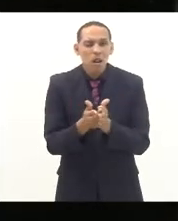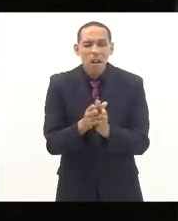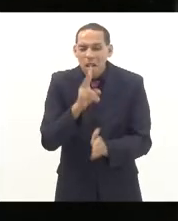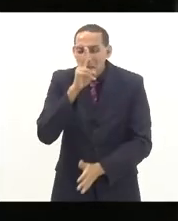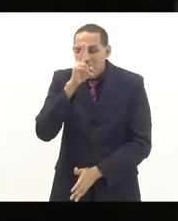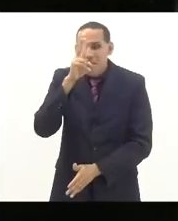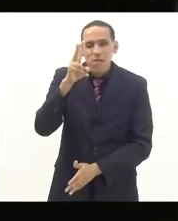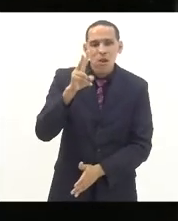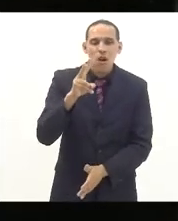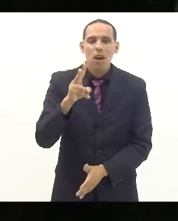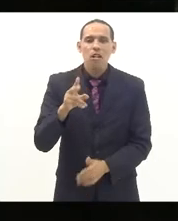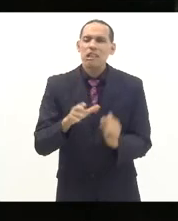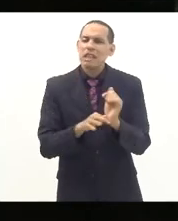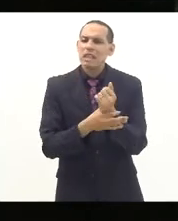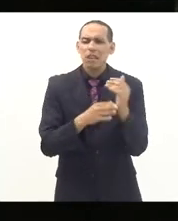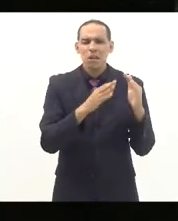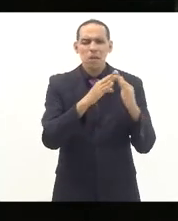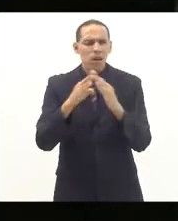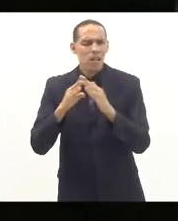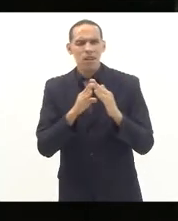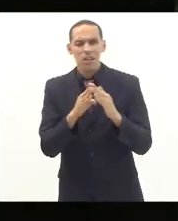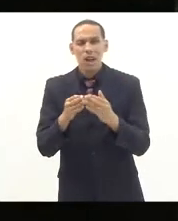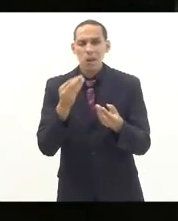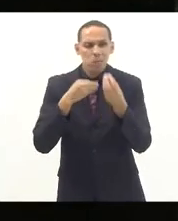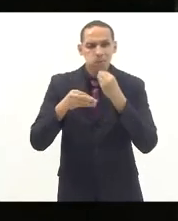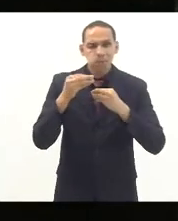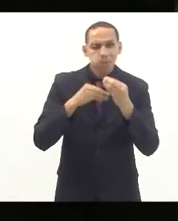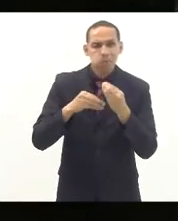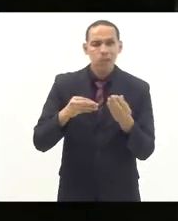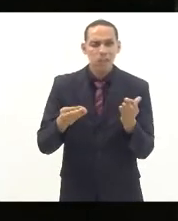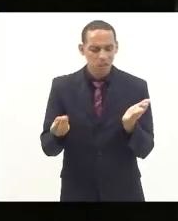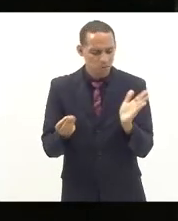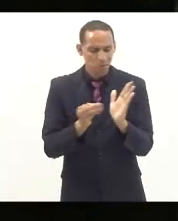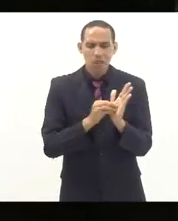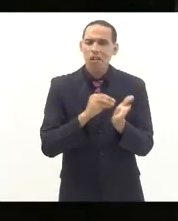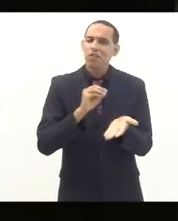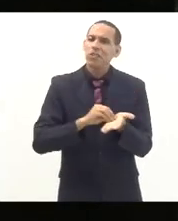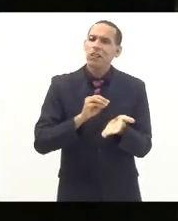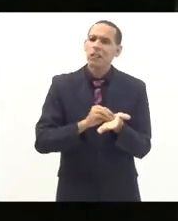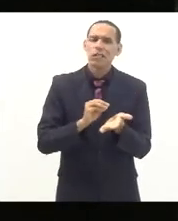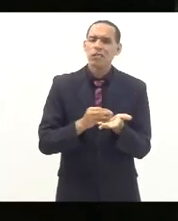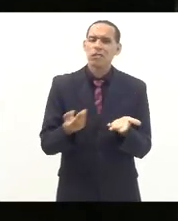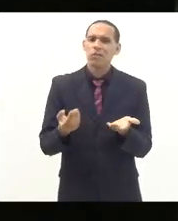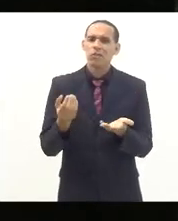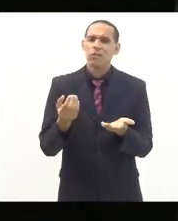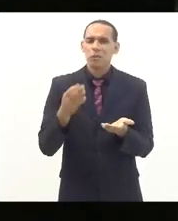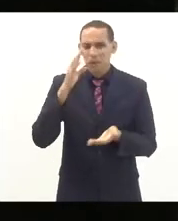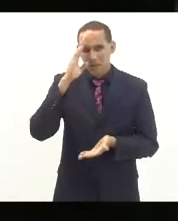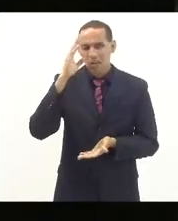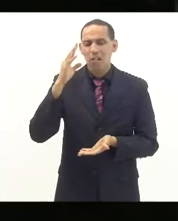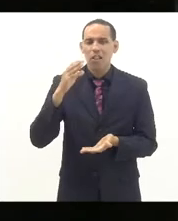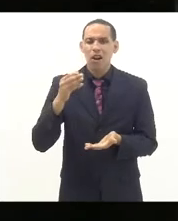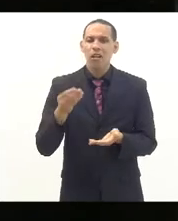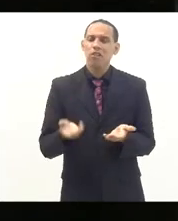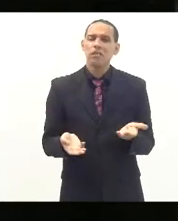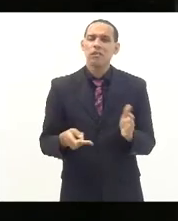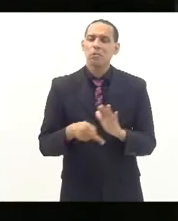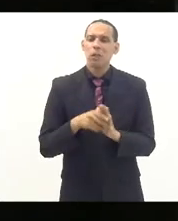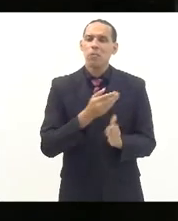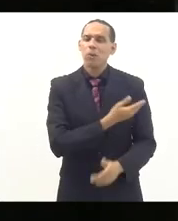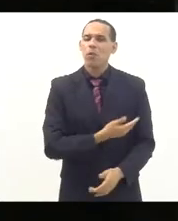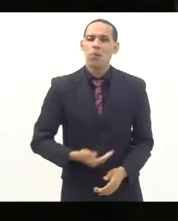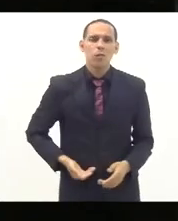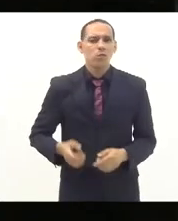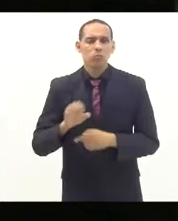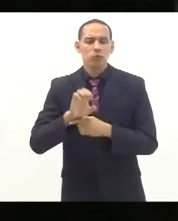insegurança Habitacional e da segurança alimentar não faz parte o eixo prioritário do